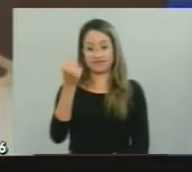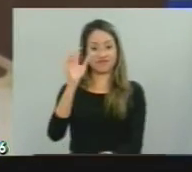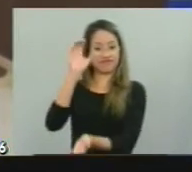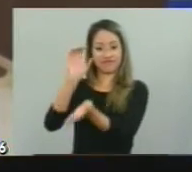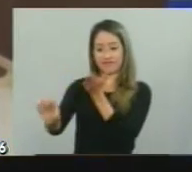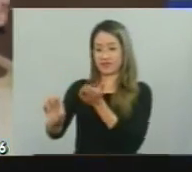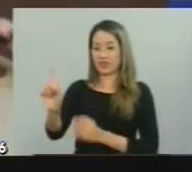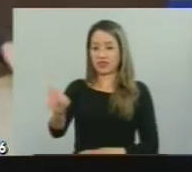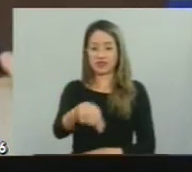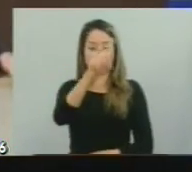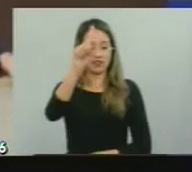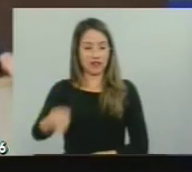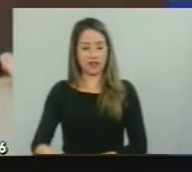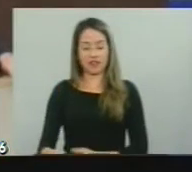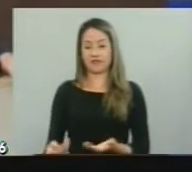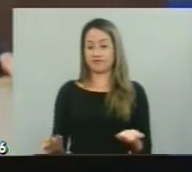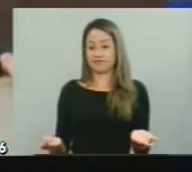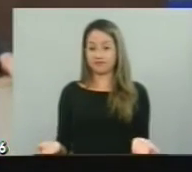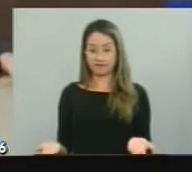A resistência